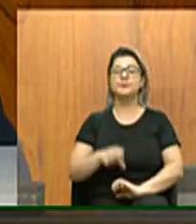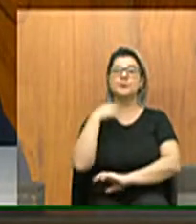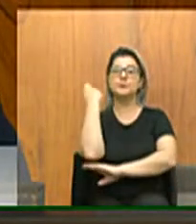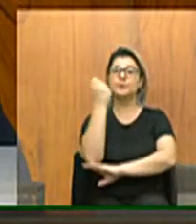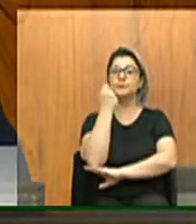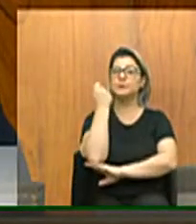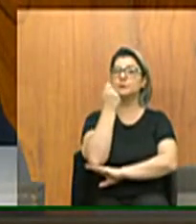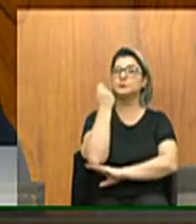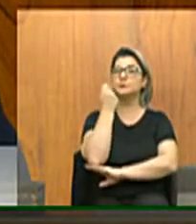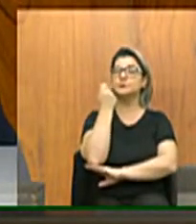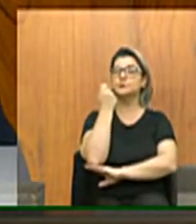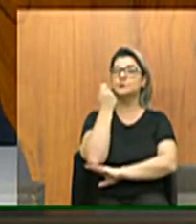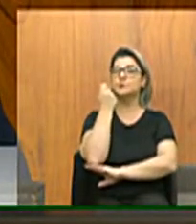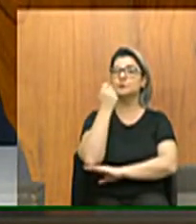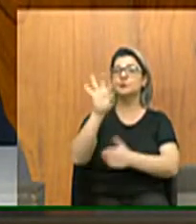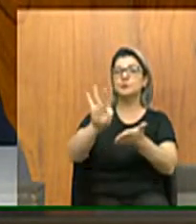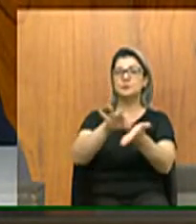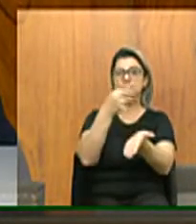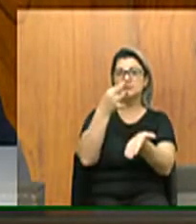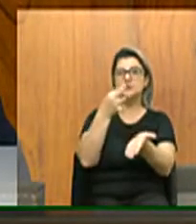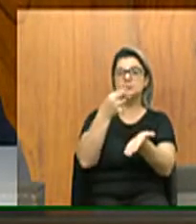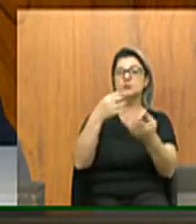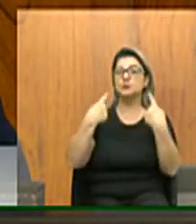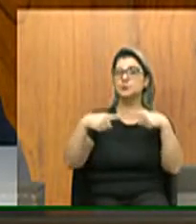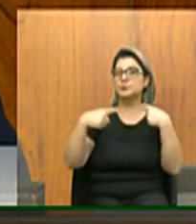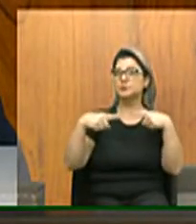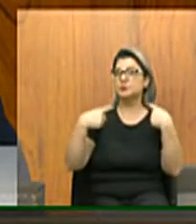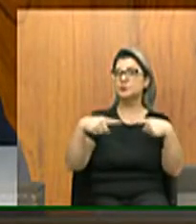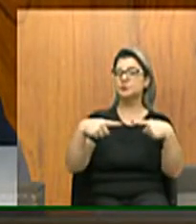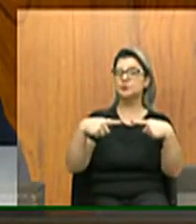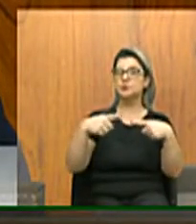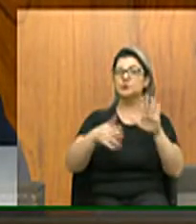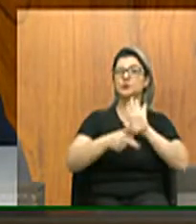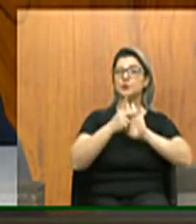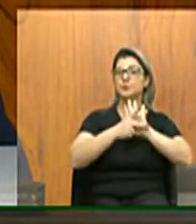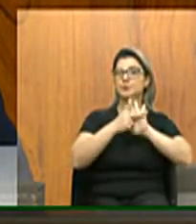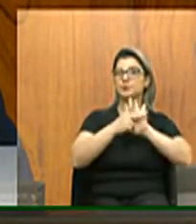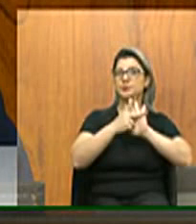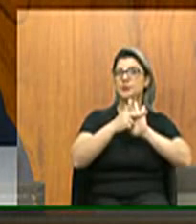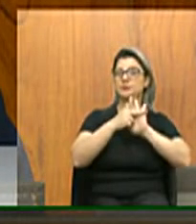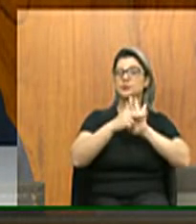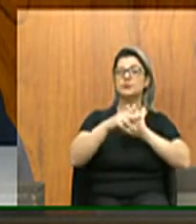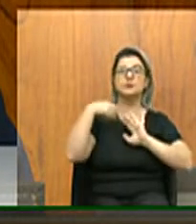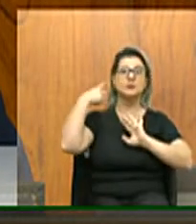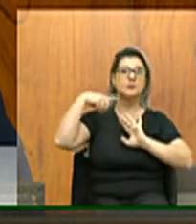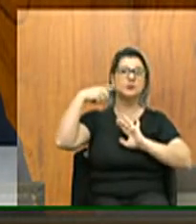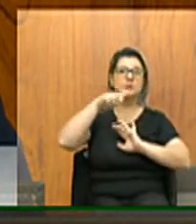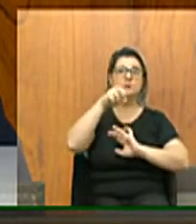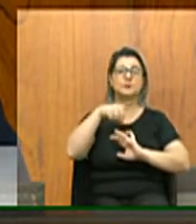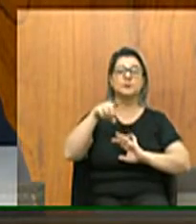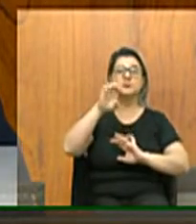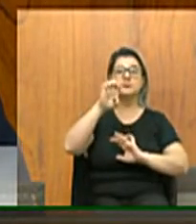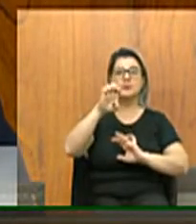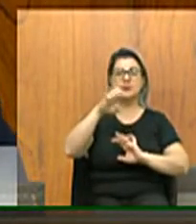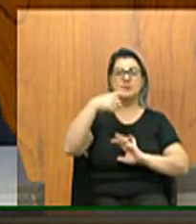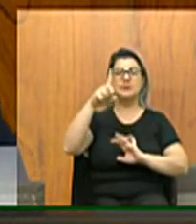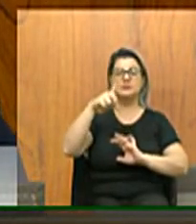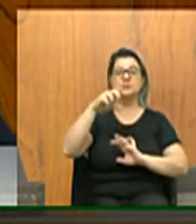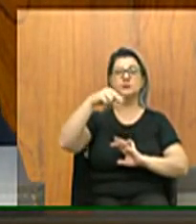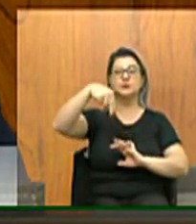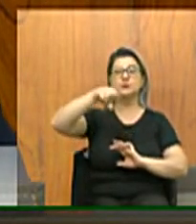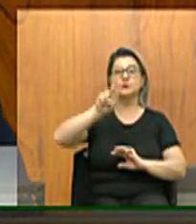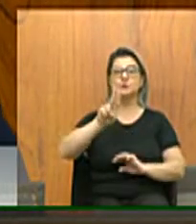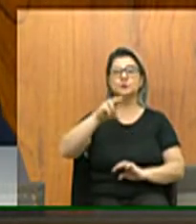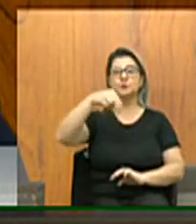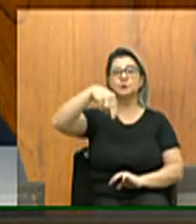Sul e inscrito para discutir o projeto deputado Zé Nunes. Os deputados que desejarem